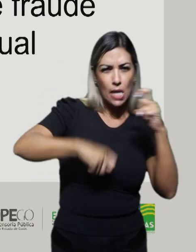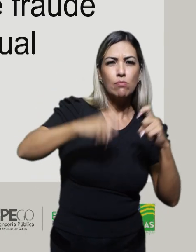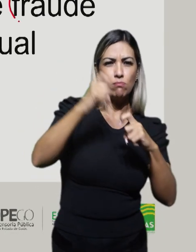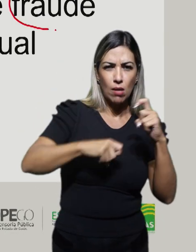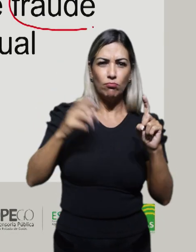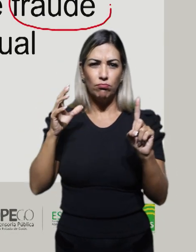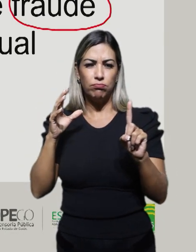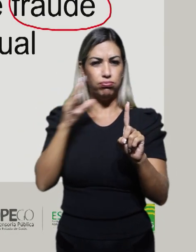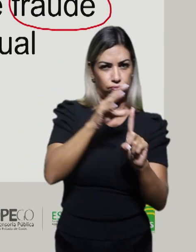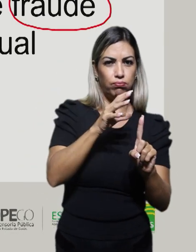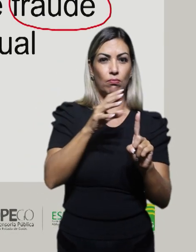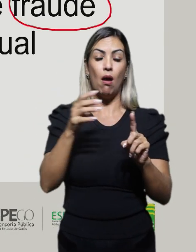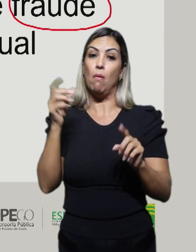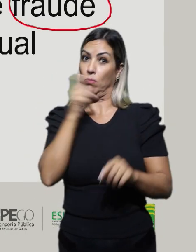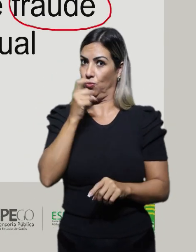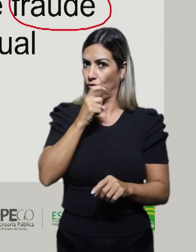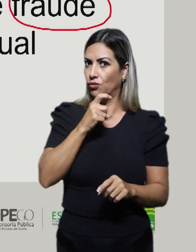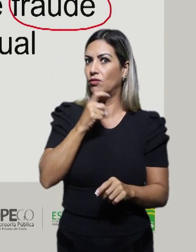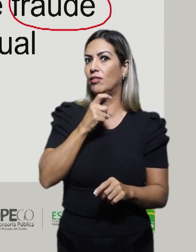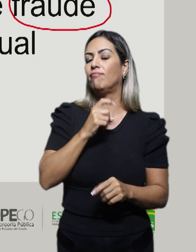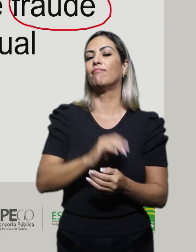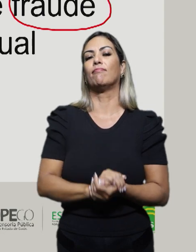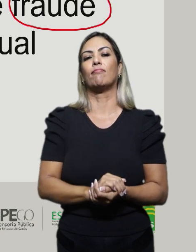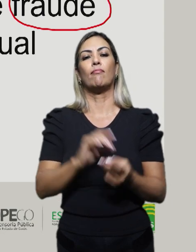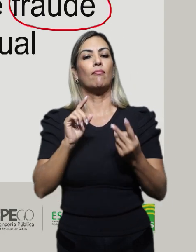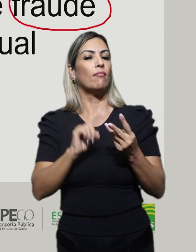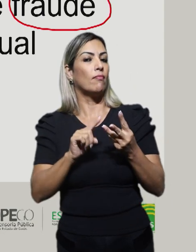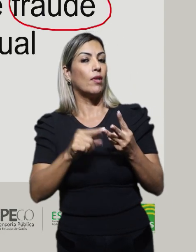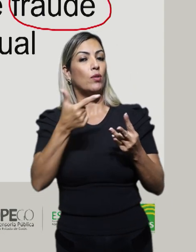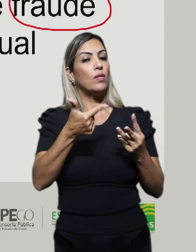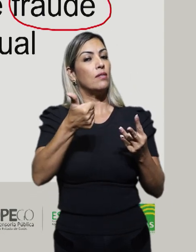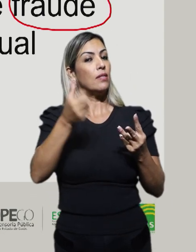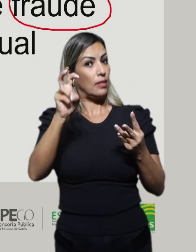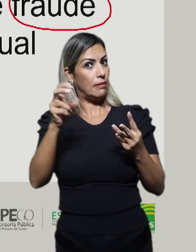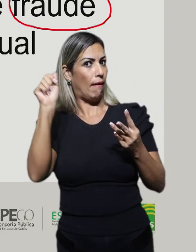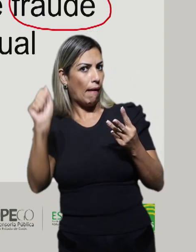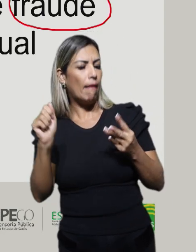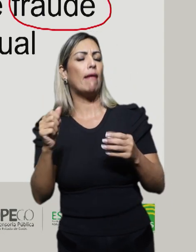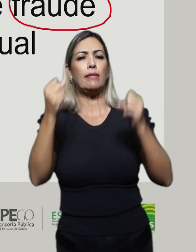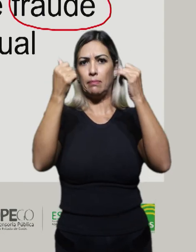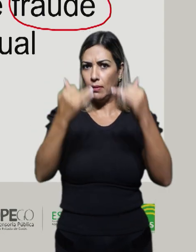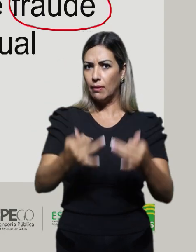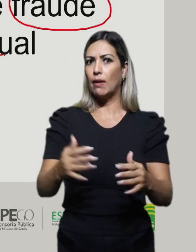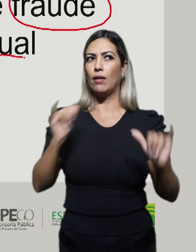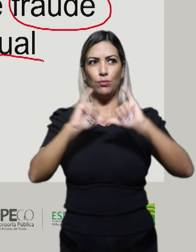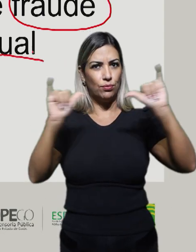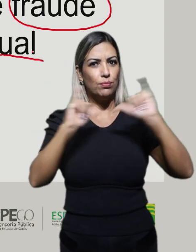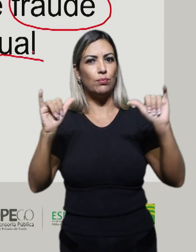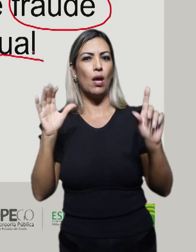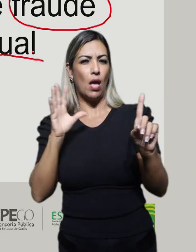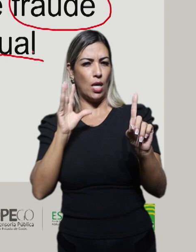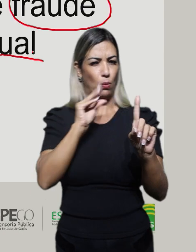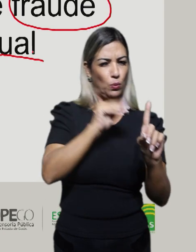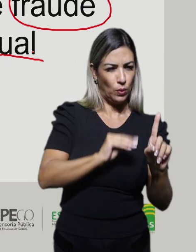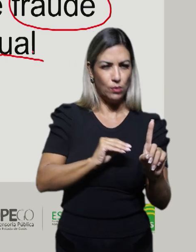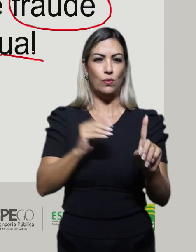elemento fraude. O 215A, muito falado ultimamente, importunação sexual. E